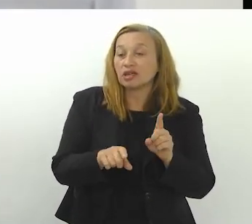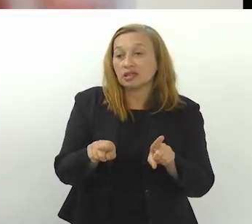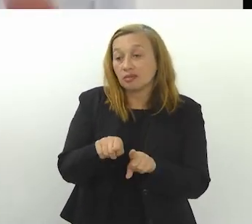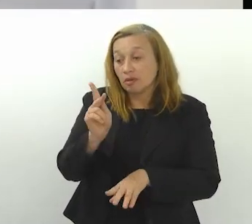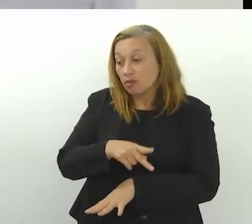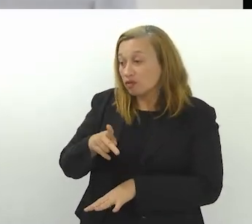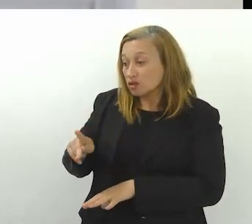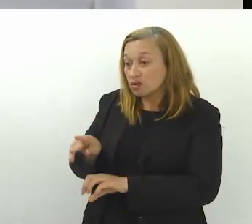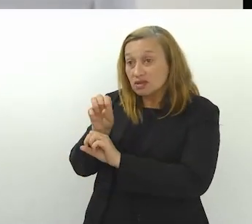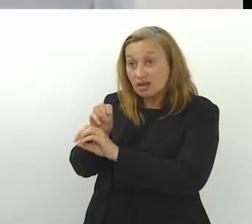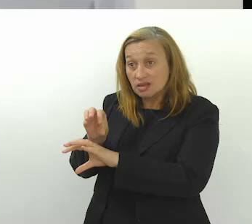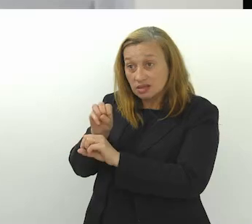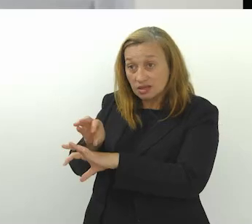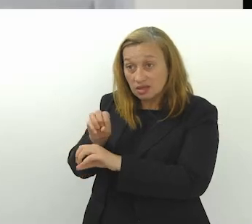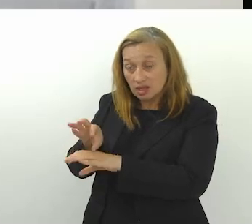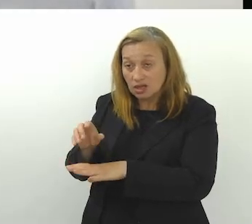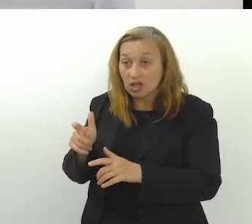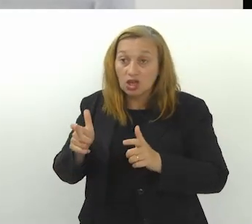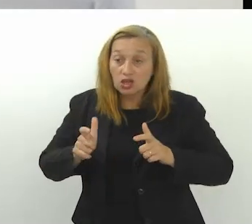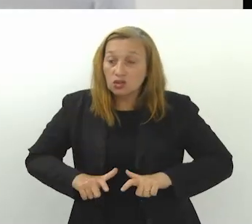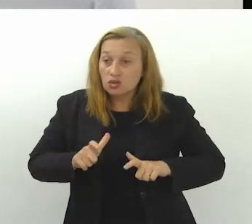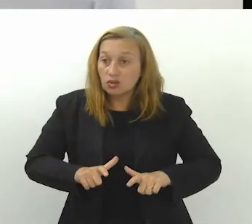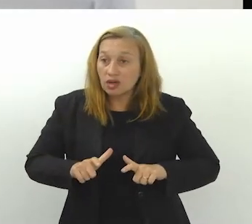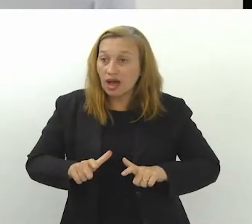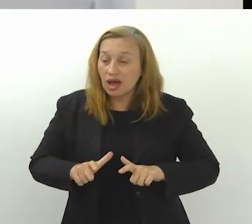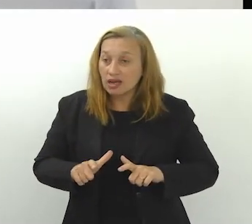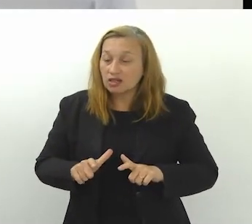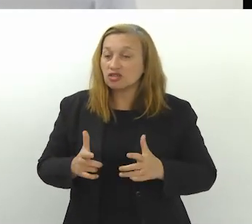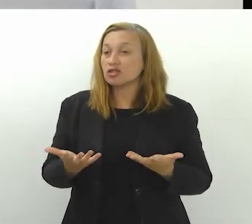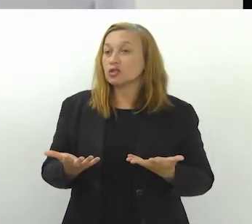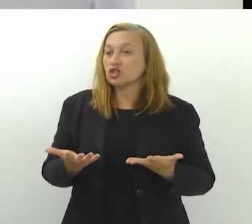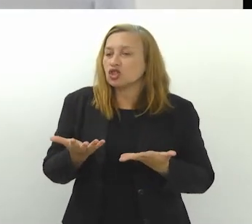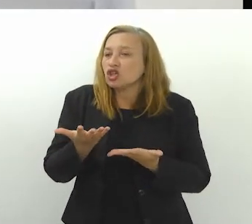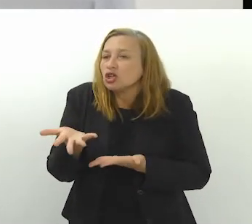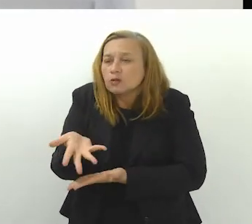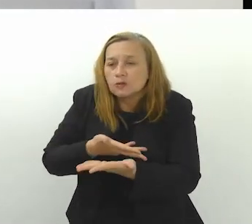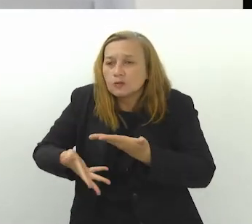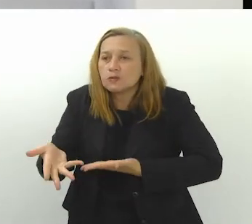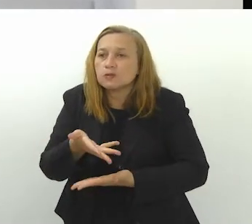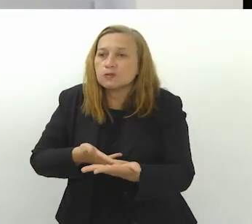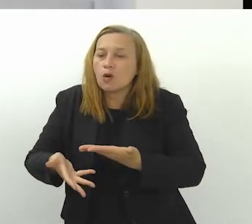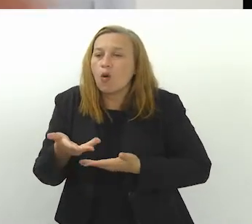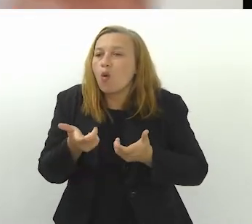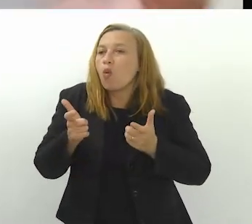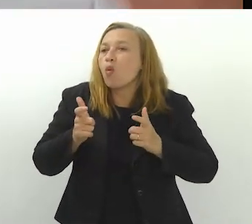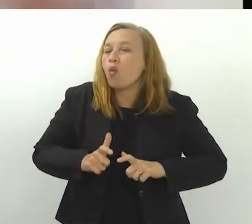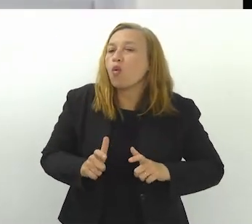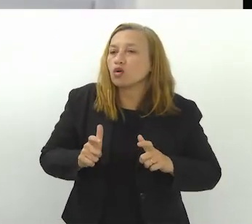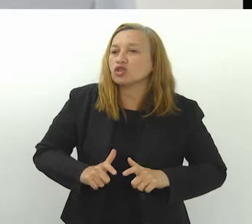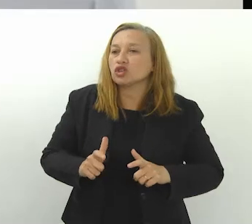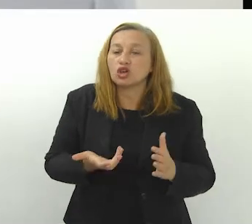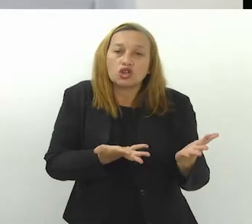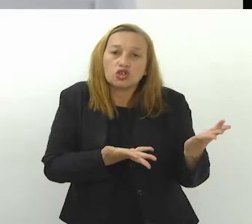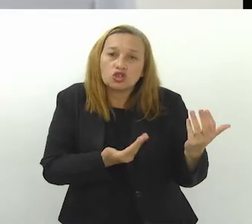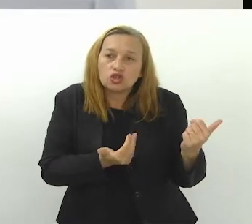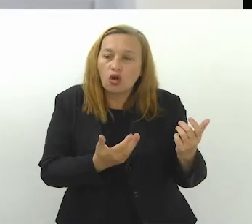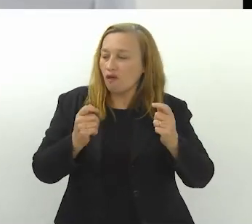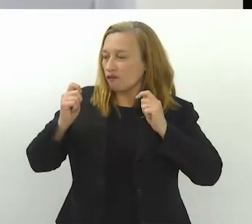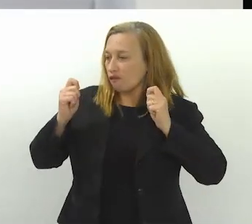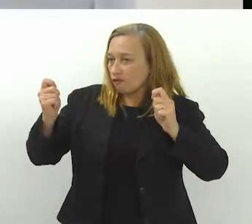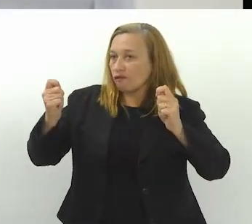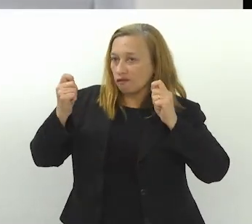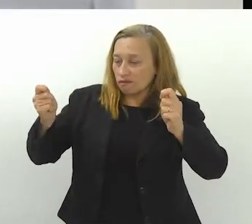e educadores, tá certo? E eles são espaços de convivência, espaços de socialização, onde esse